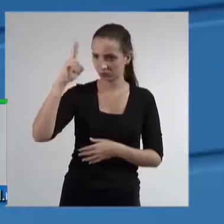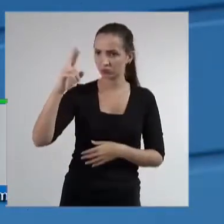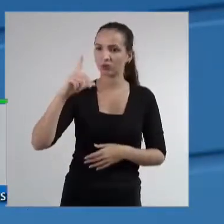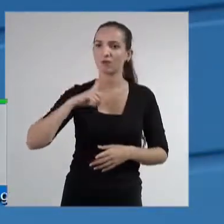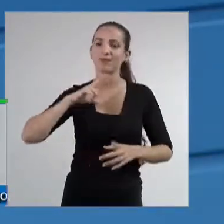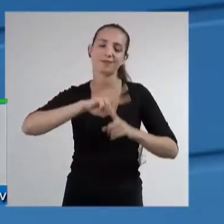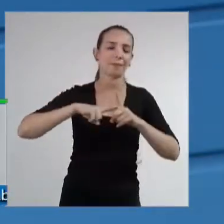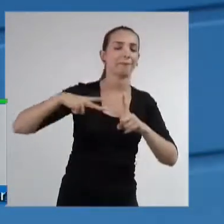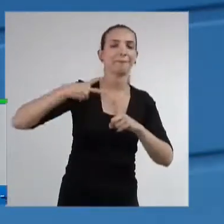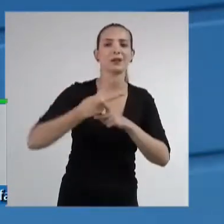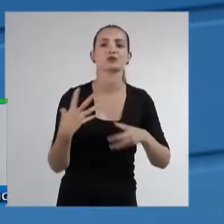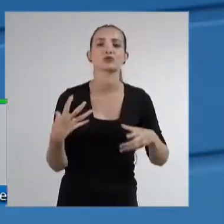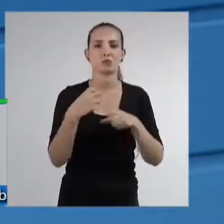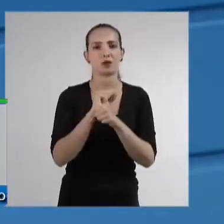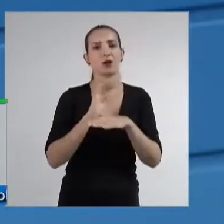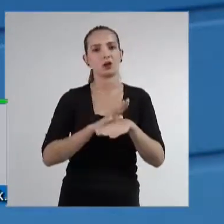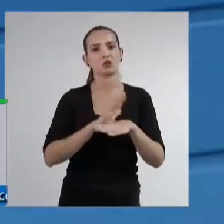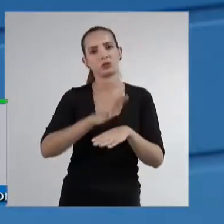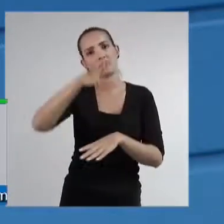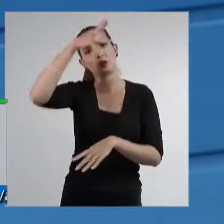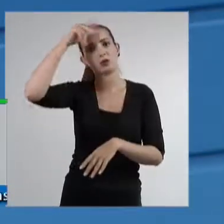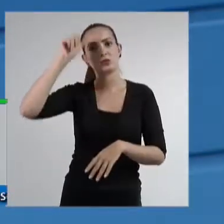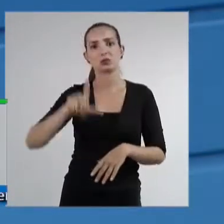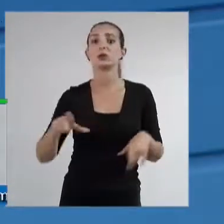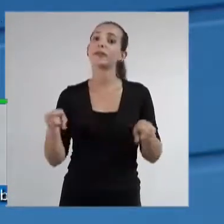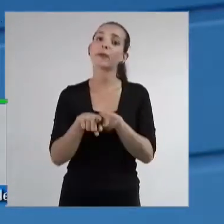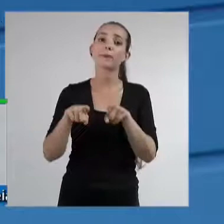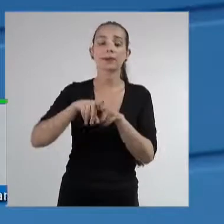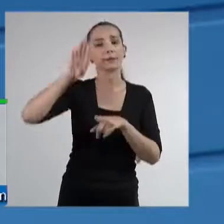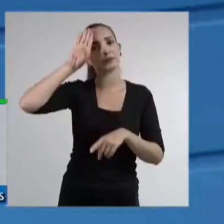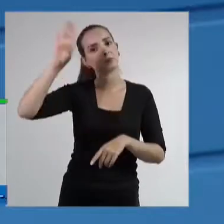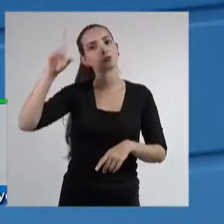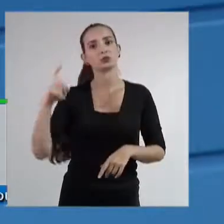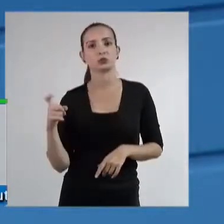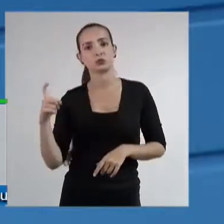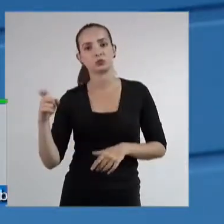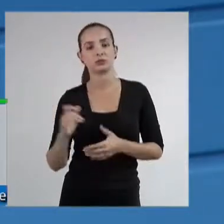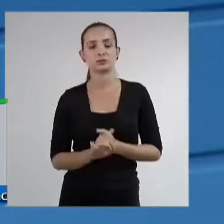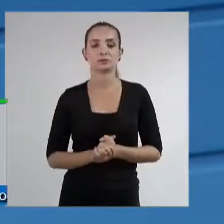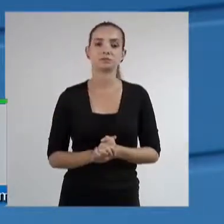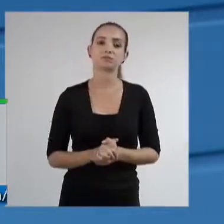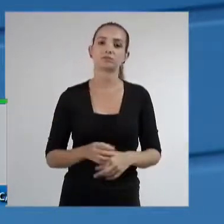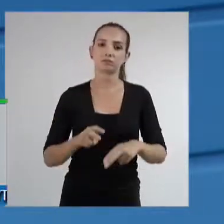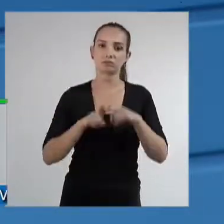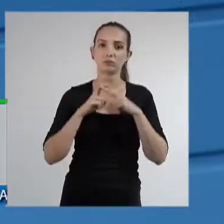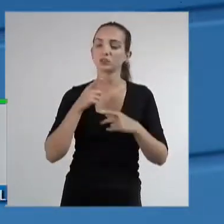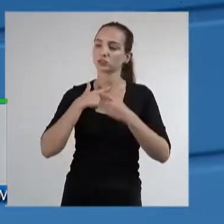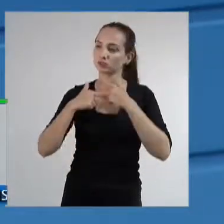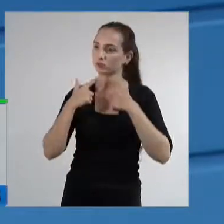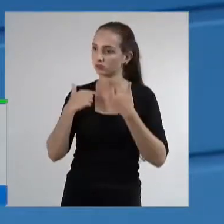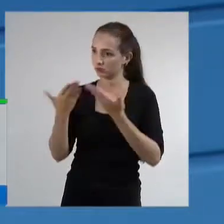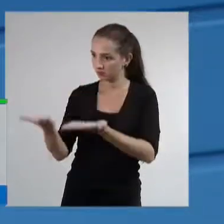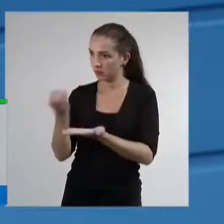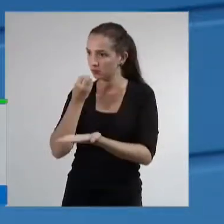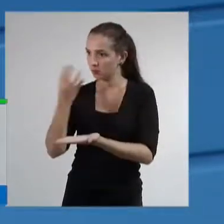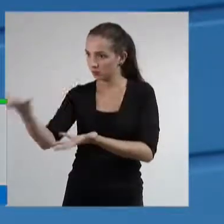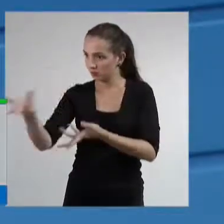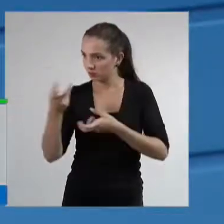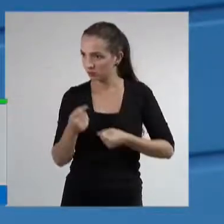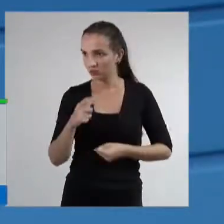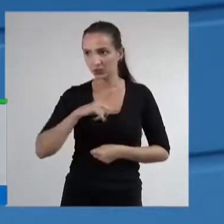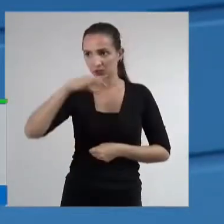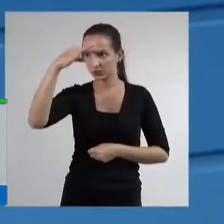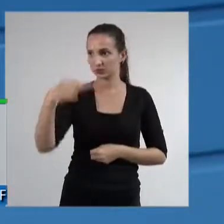somará muito ao Mato Grosso do Sul, mas principalmente a Dourados e a região da Grande Dourados. Então, desejo as boas-vindas e eu tenho absoluta